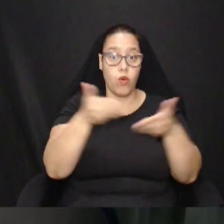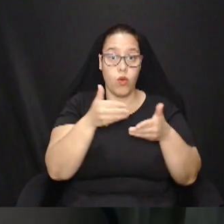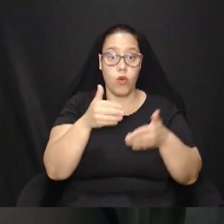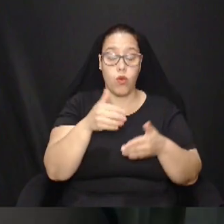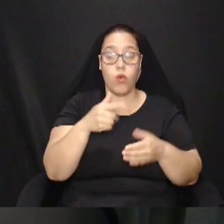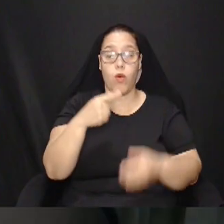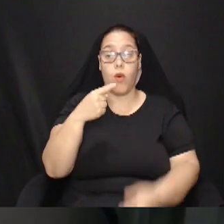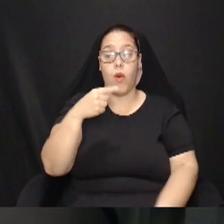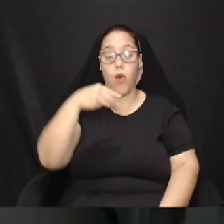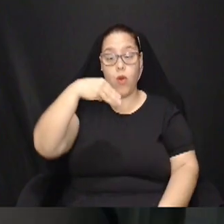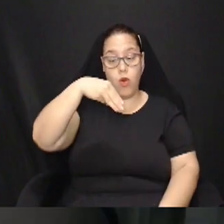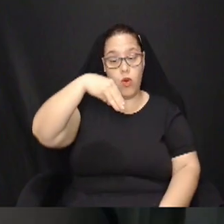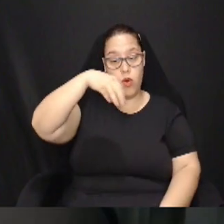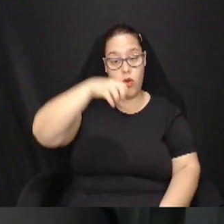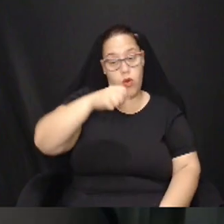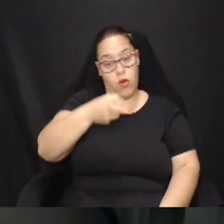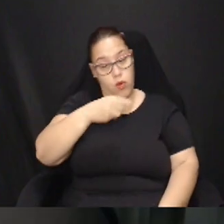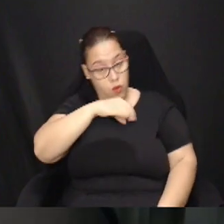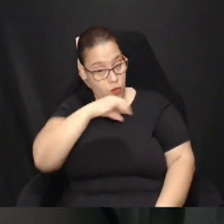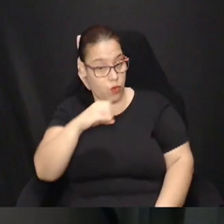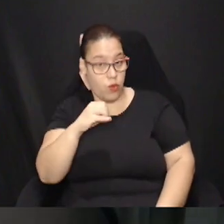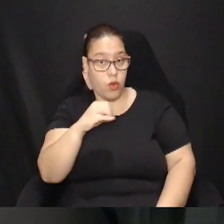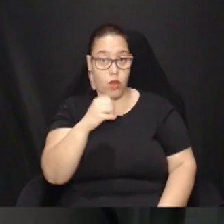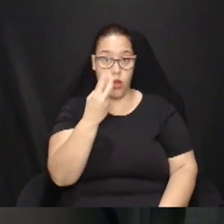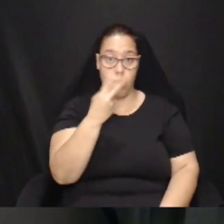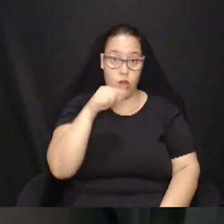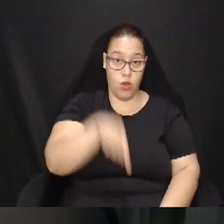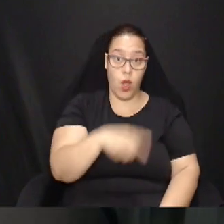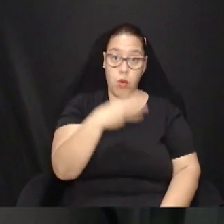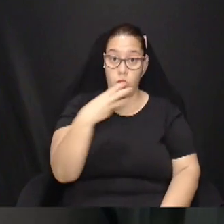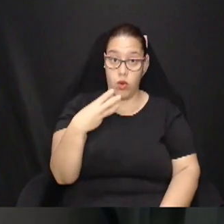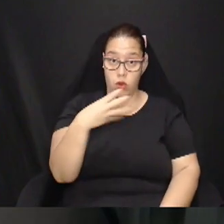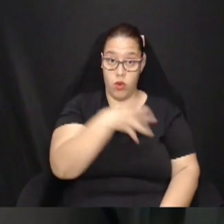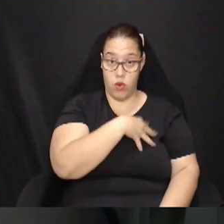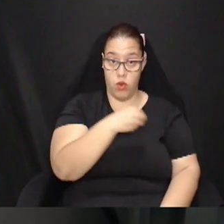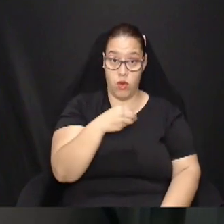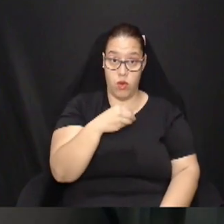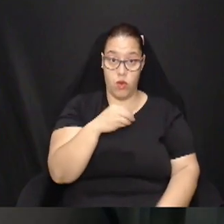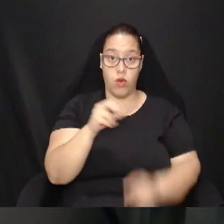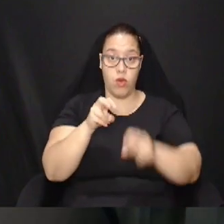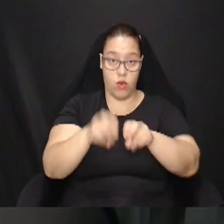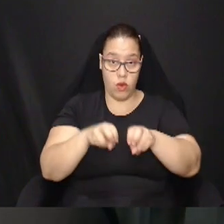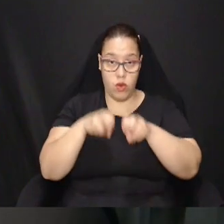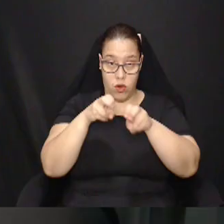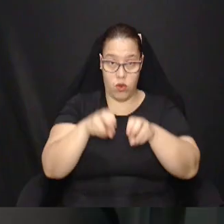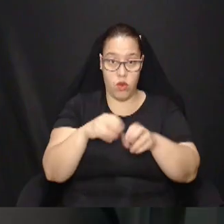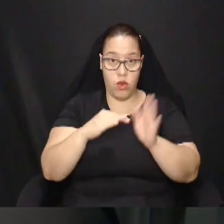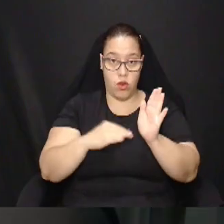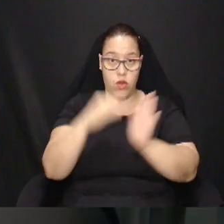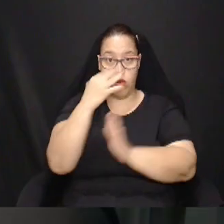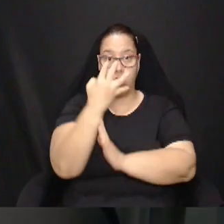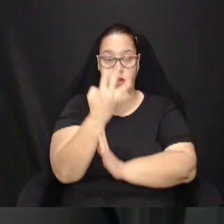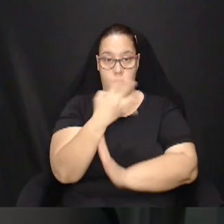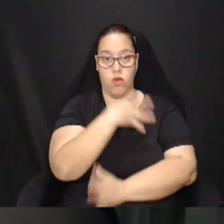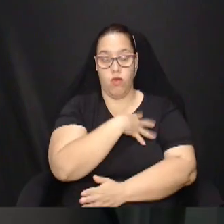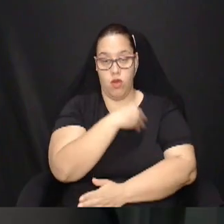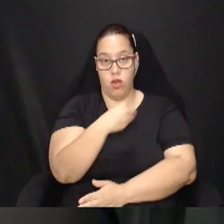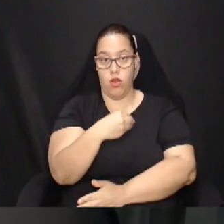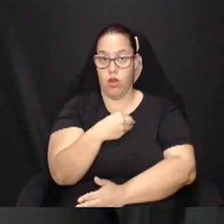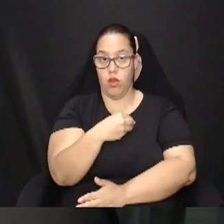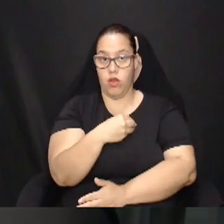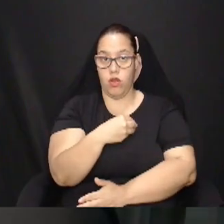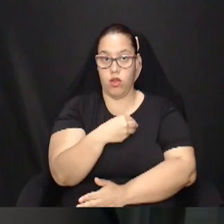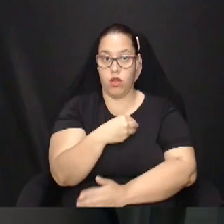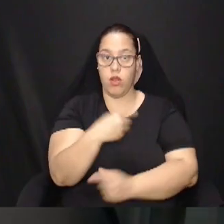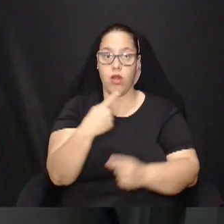áreas urbanas, está em 2,3. Nas áreas rurais ainda está alta, está como 4 filhos por mulher. Então, o que é o que